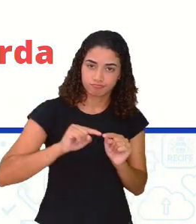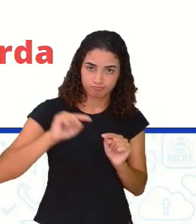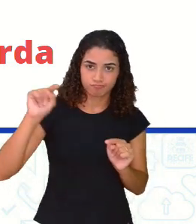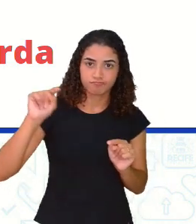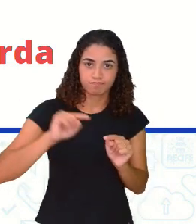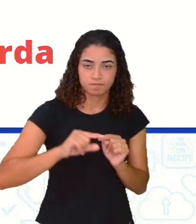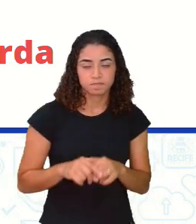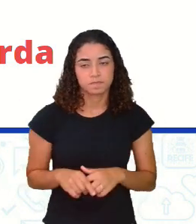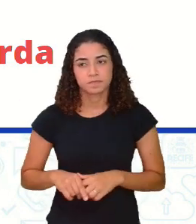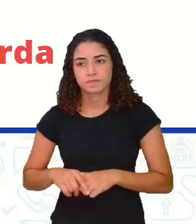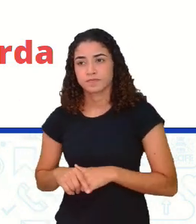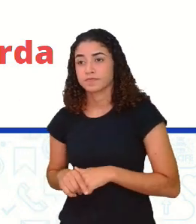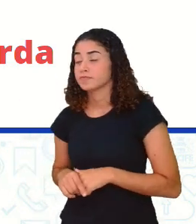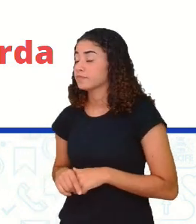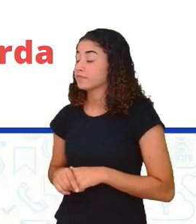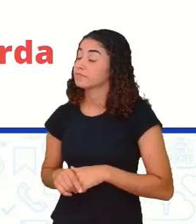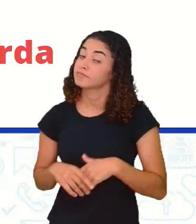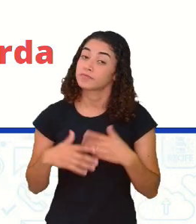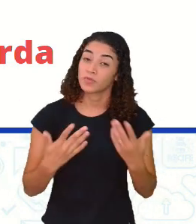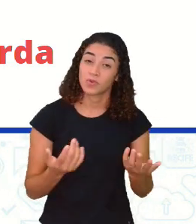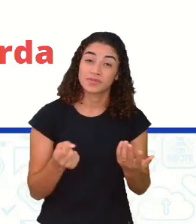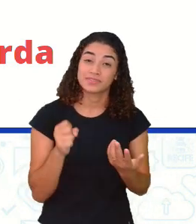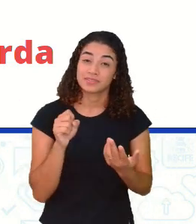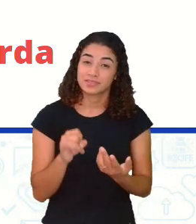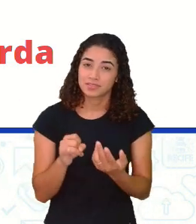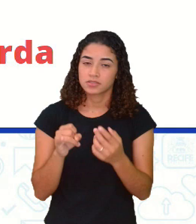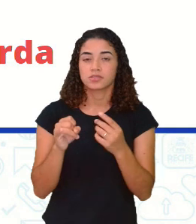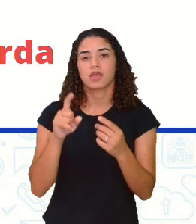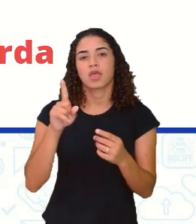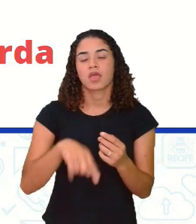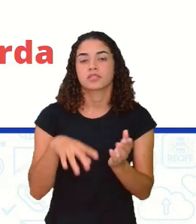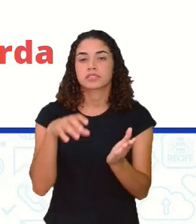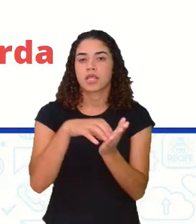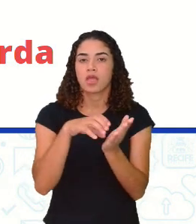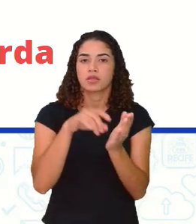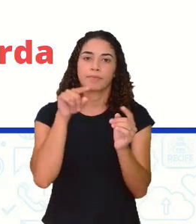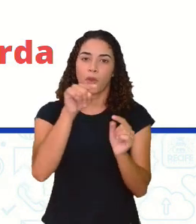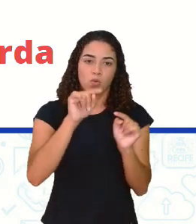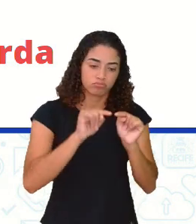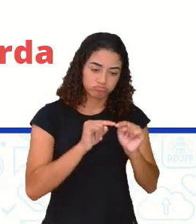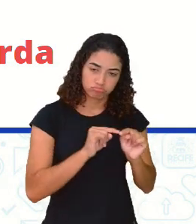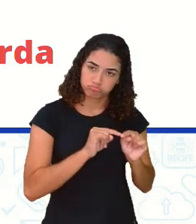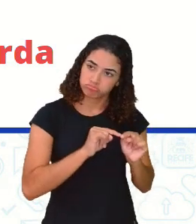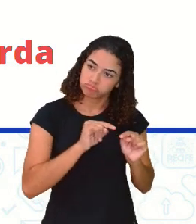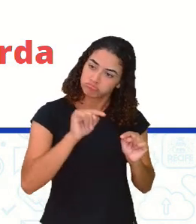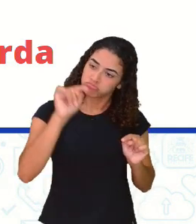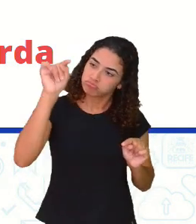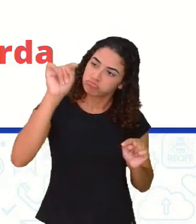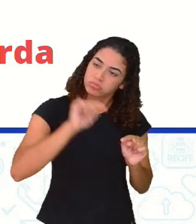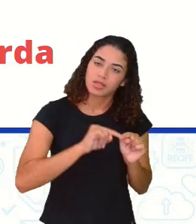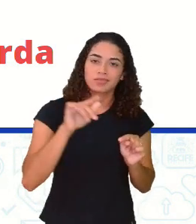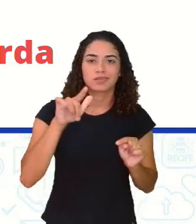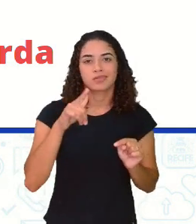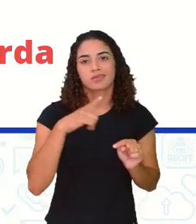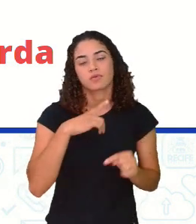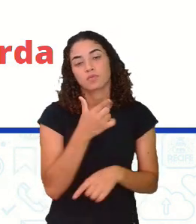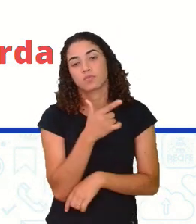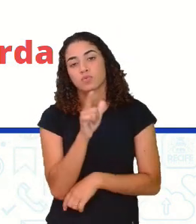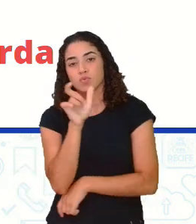outro. Agora, se passar no centro desse círculo ou circunferência, essa corda recebe o nome